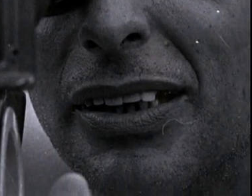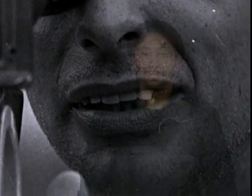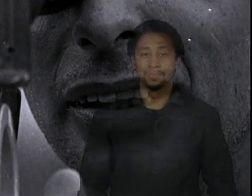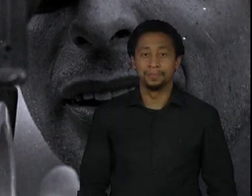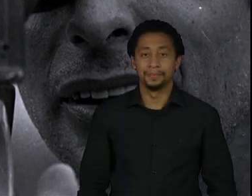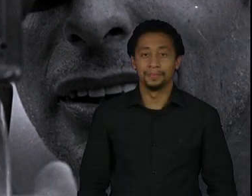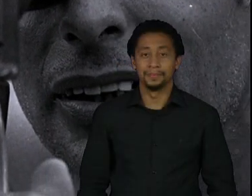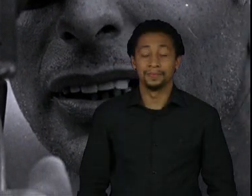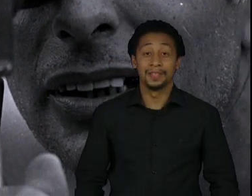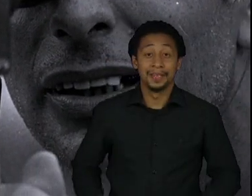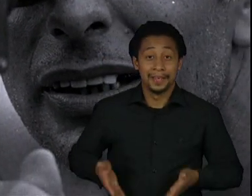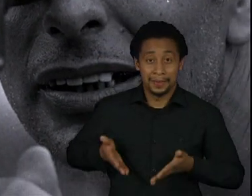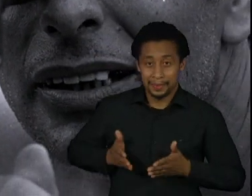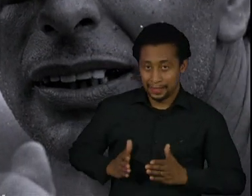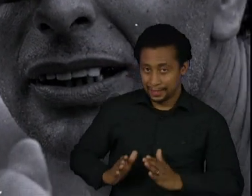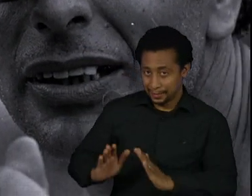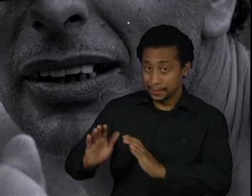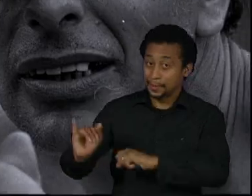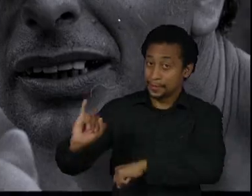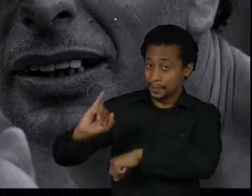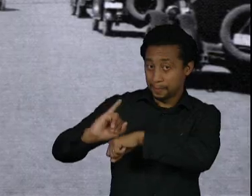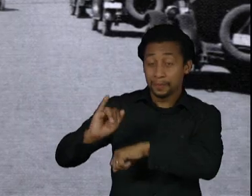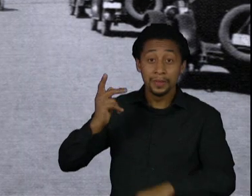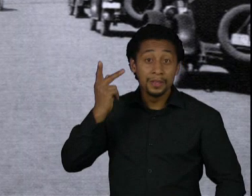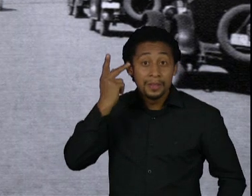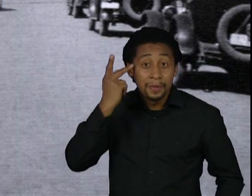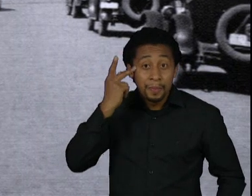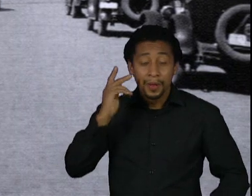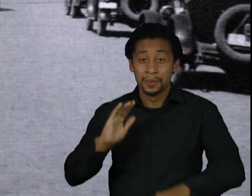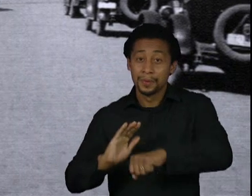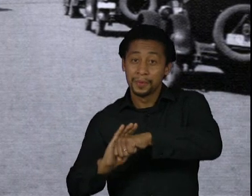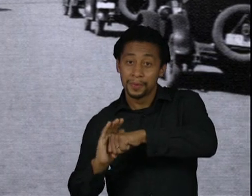Eu nasci no Brás, em São Paulo.